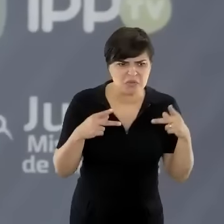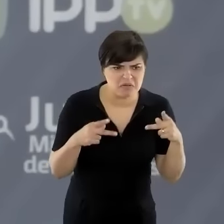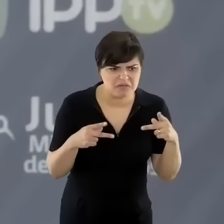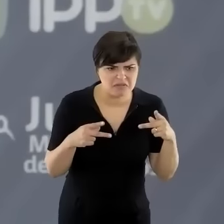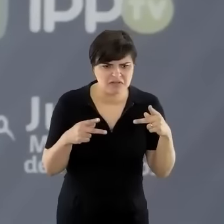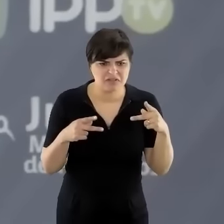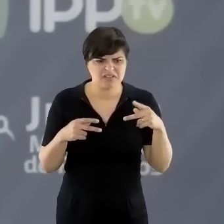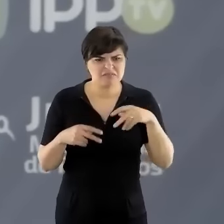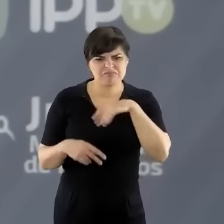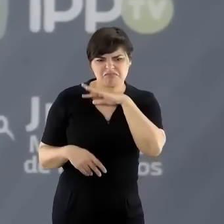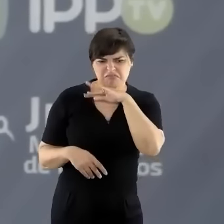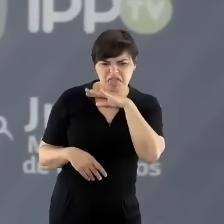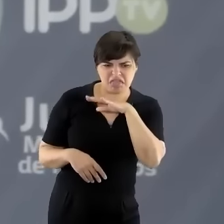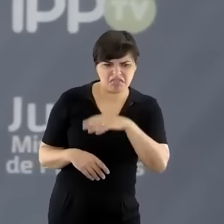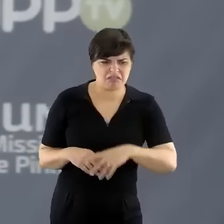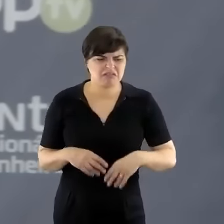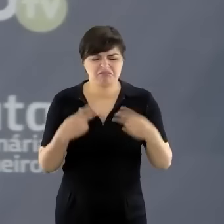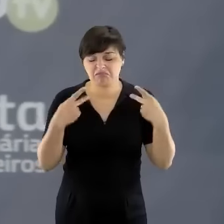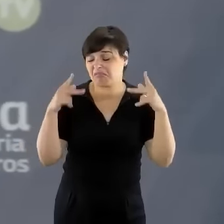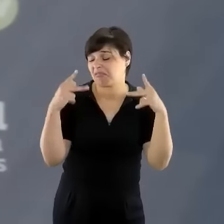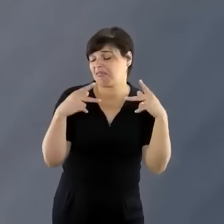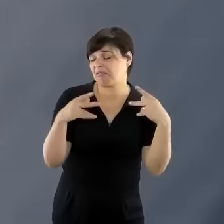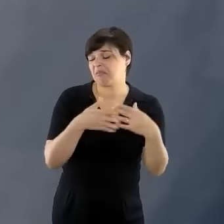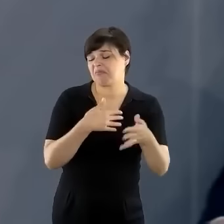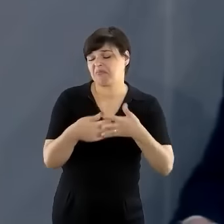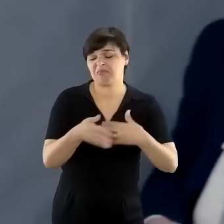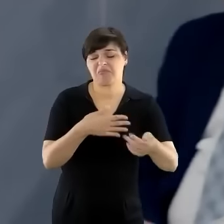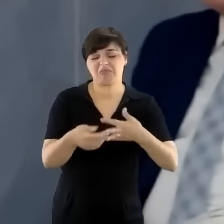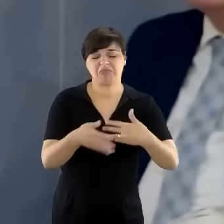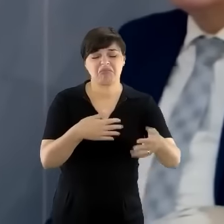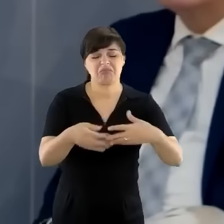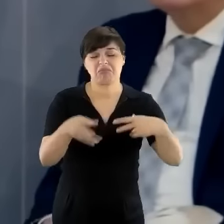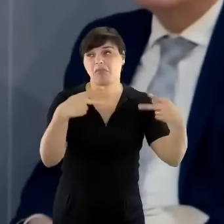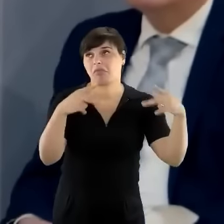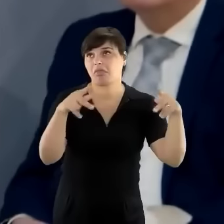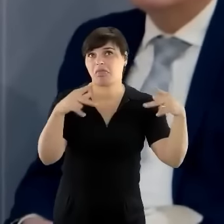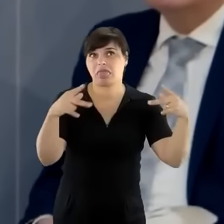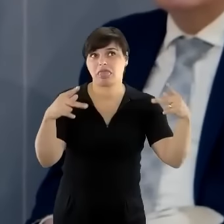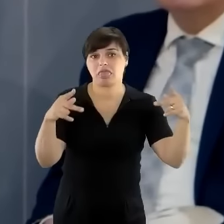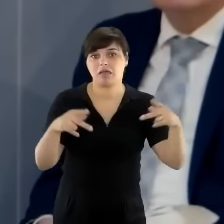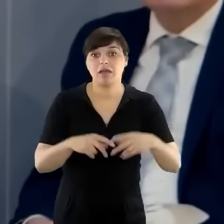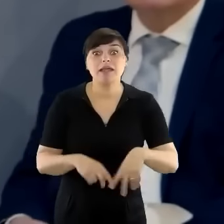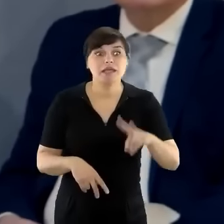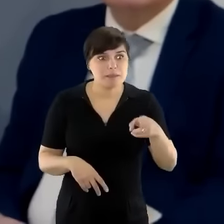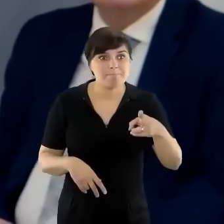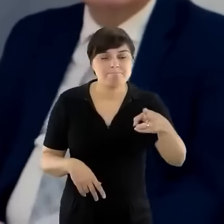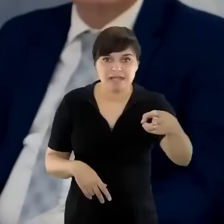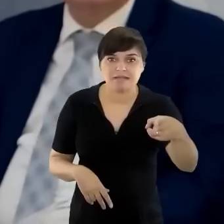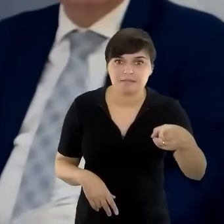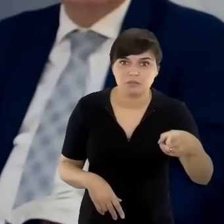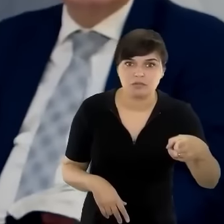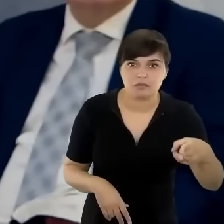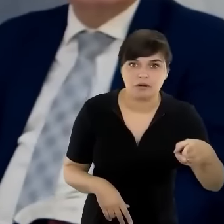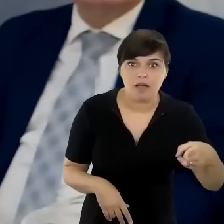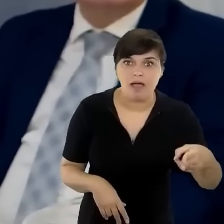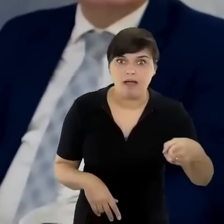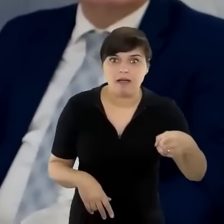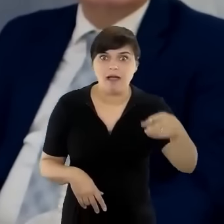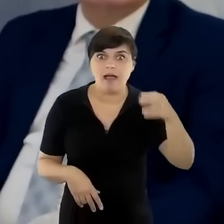pregador tava com raiva o que curioso é o seguinte que Deus é capaz de usar você e a